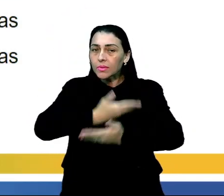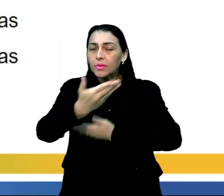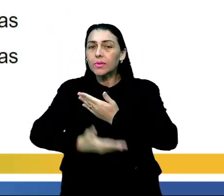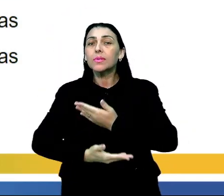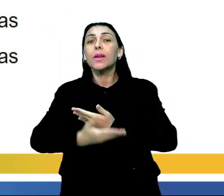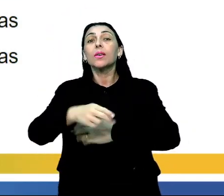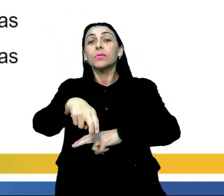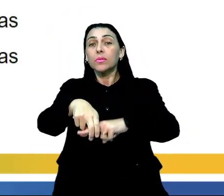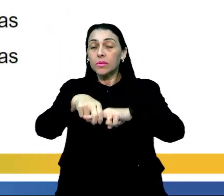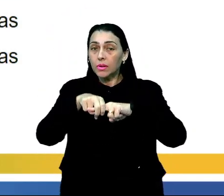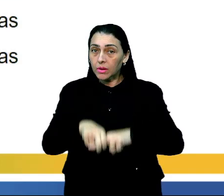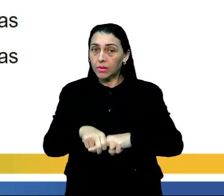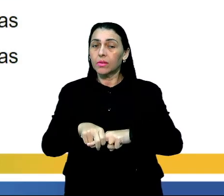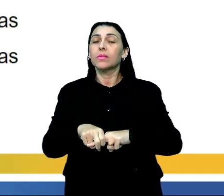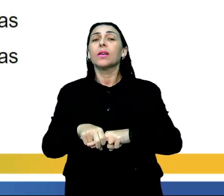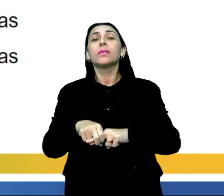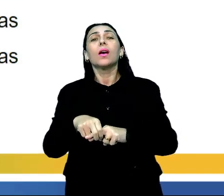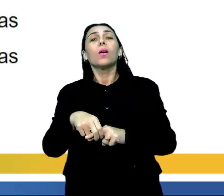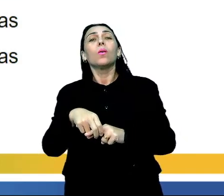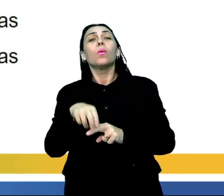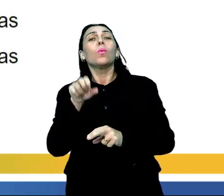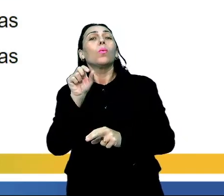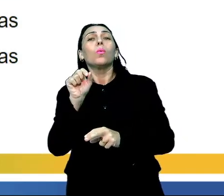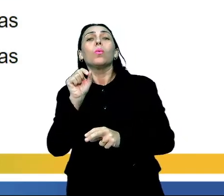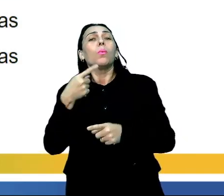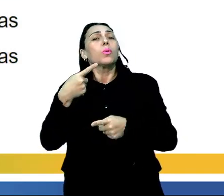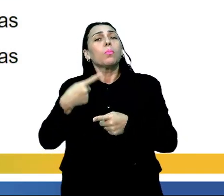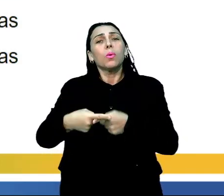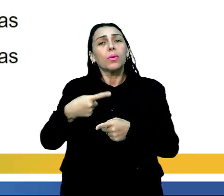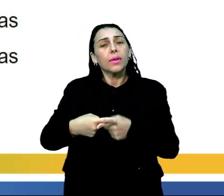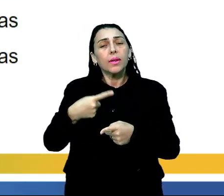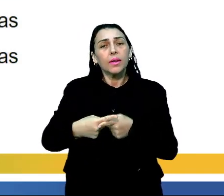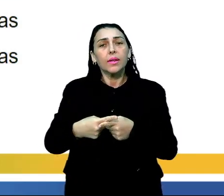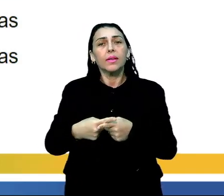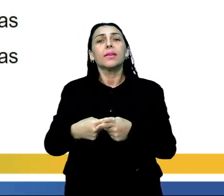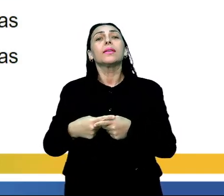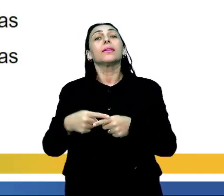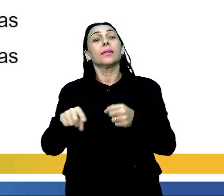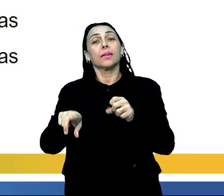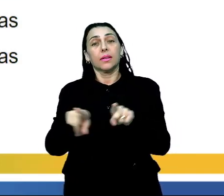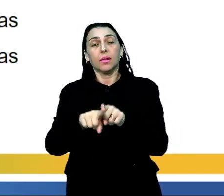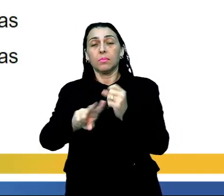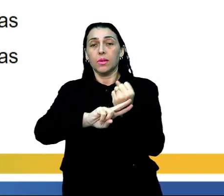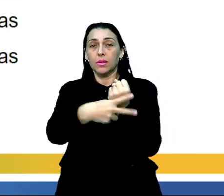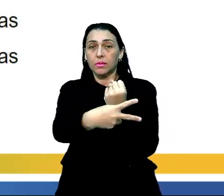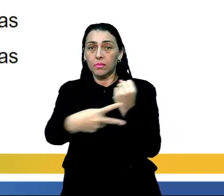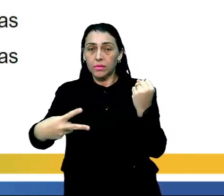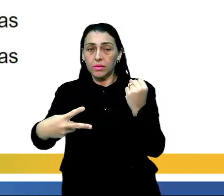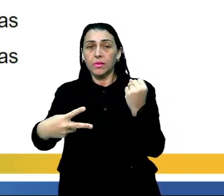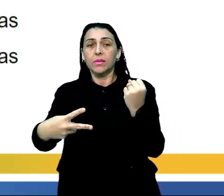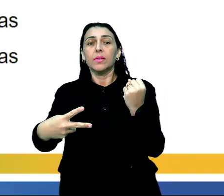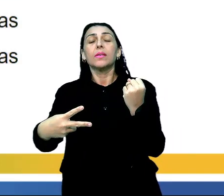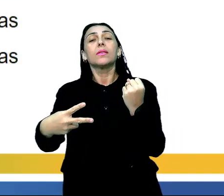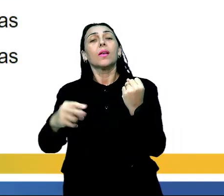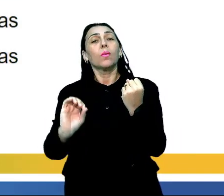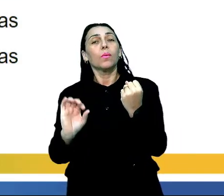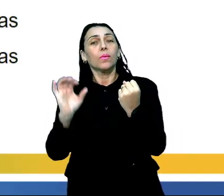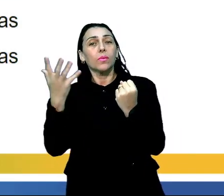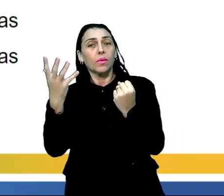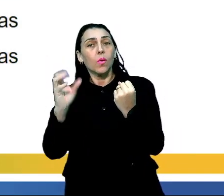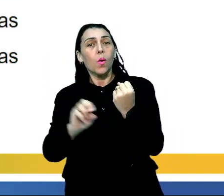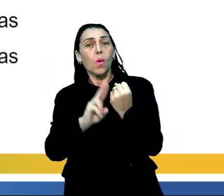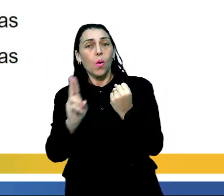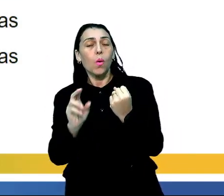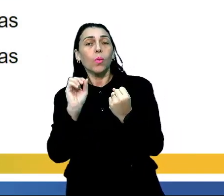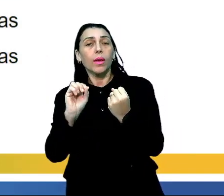de causa, que são os motivos, os porquês, e as consequências, que são os efeitos ou